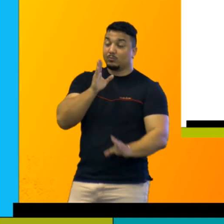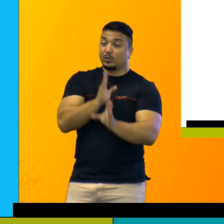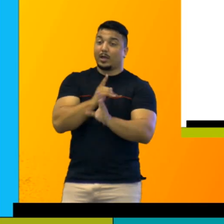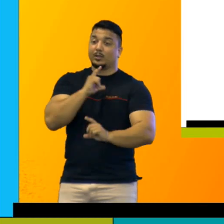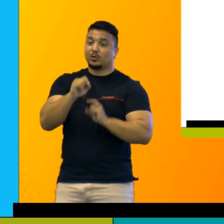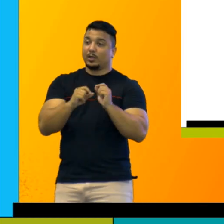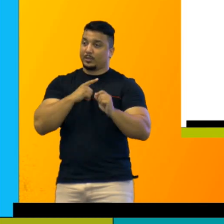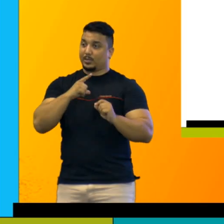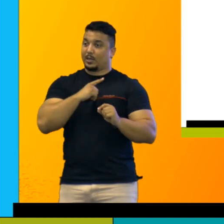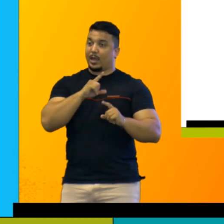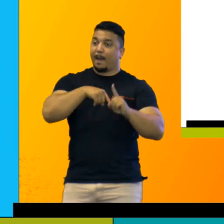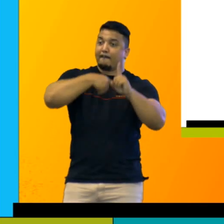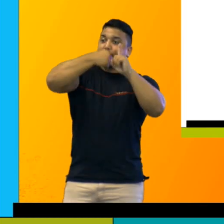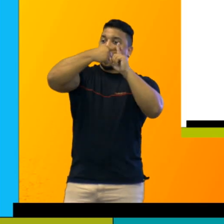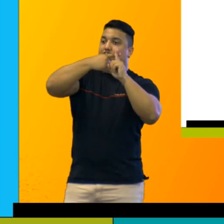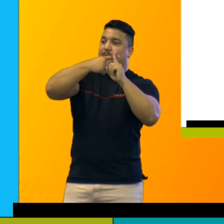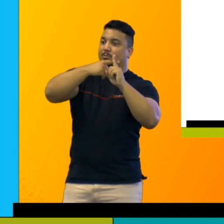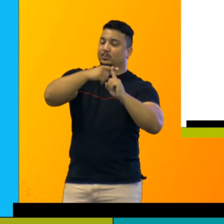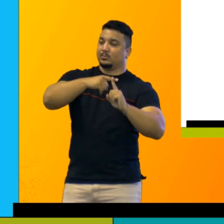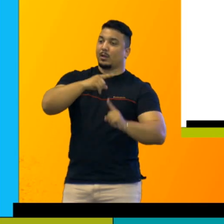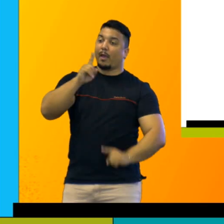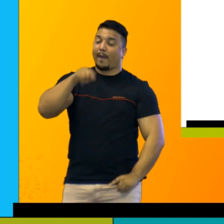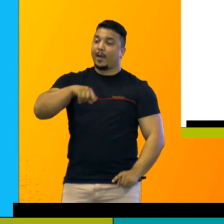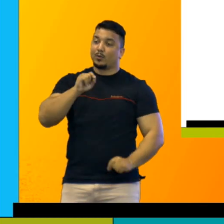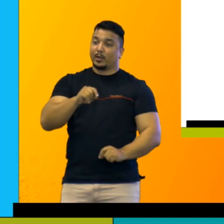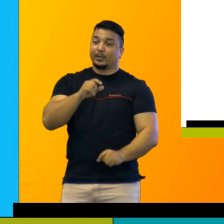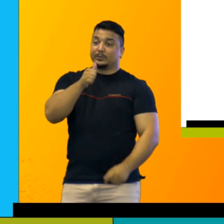ser 30% a mais. Então ela vai ficar